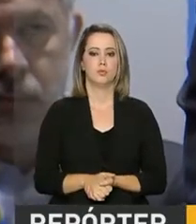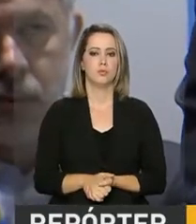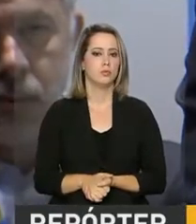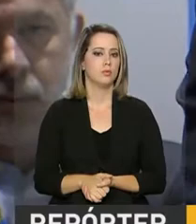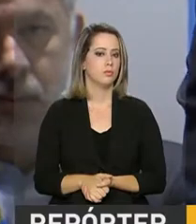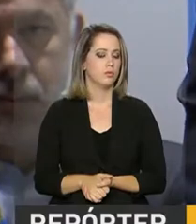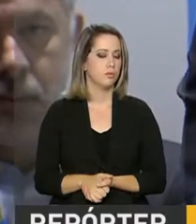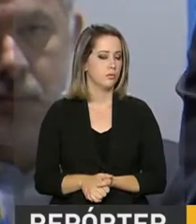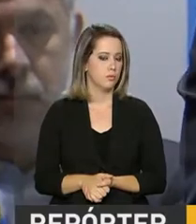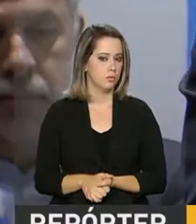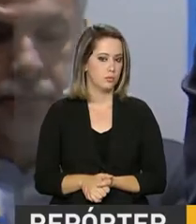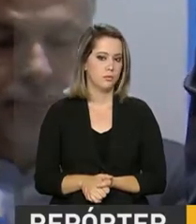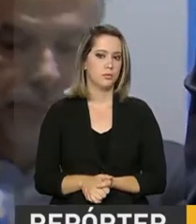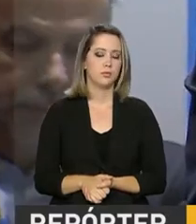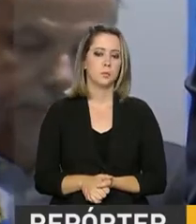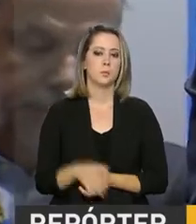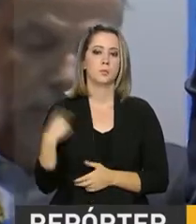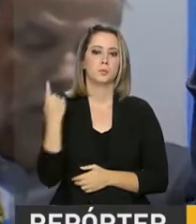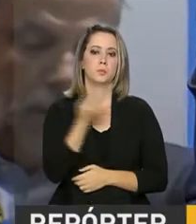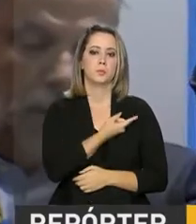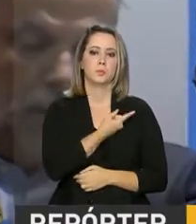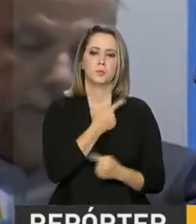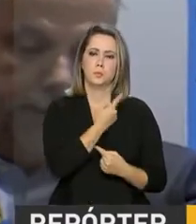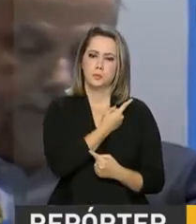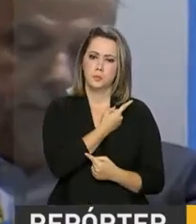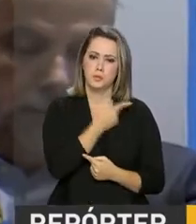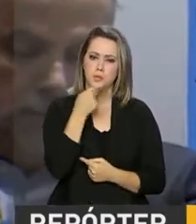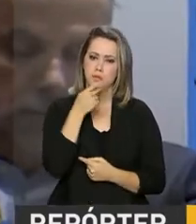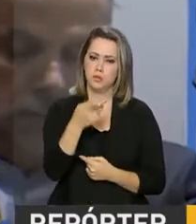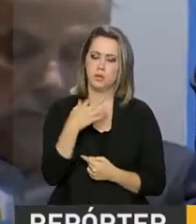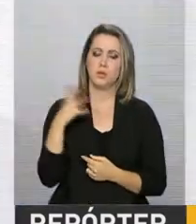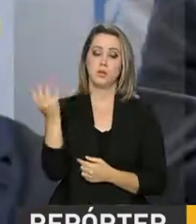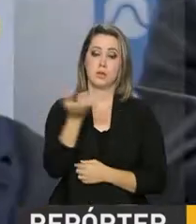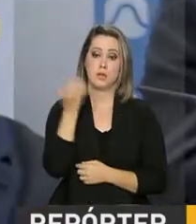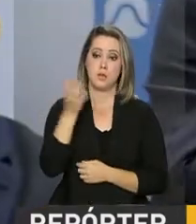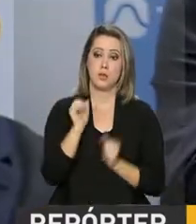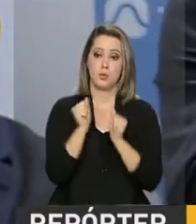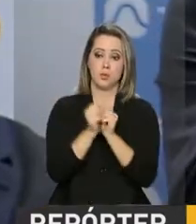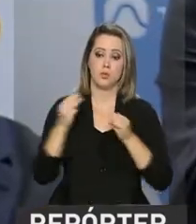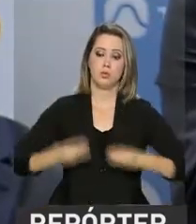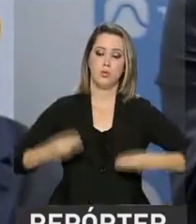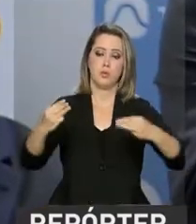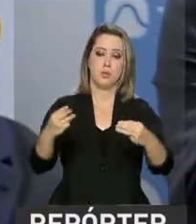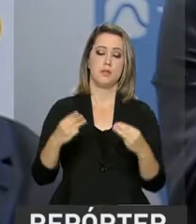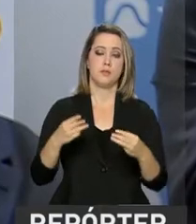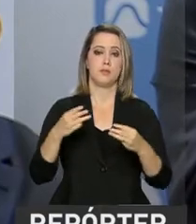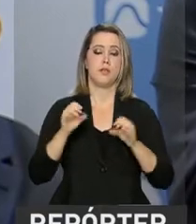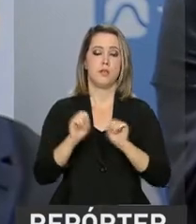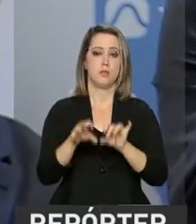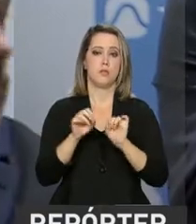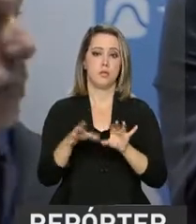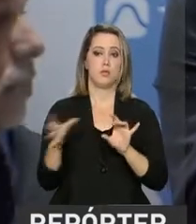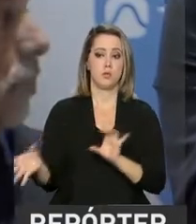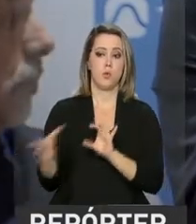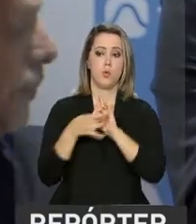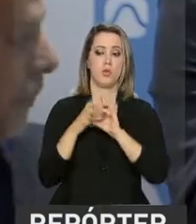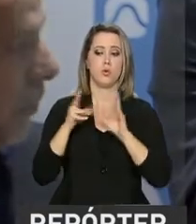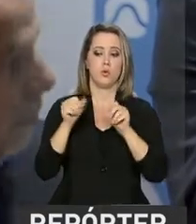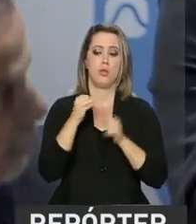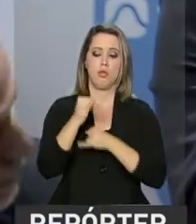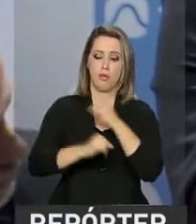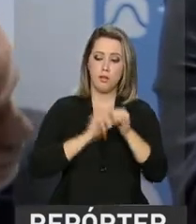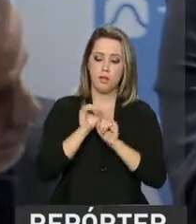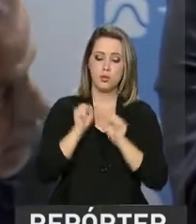grande com o Ministério da Educação para interligar todas as escolas rurais do Brasil. Também estou fazendo uma parceria com o Ministério da Saúde, levando